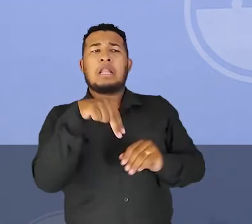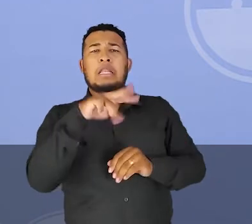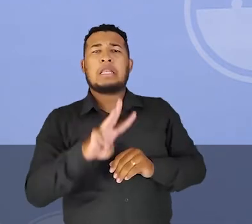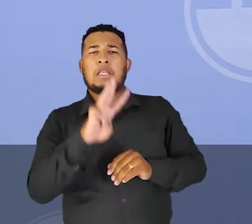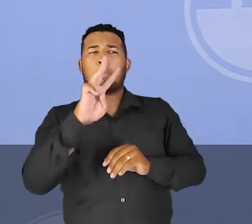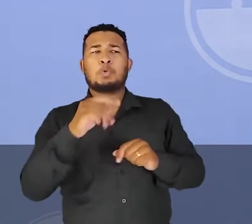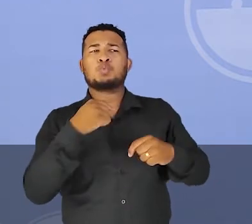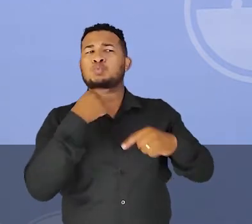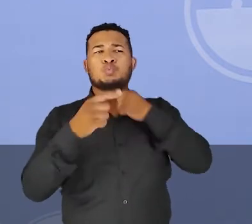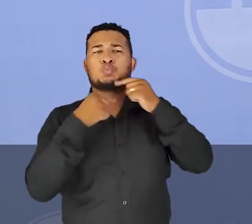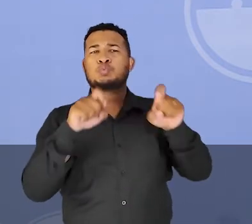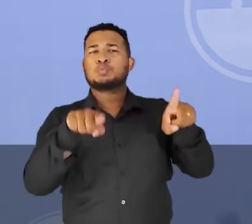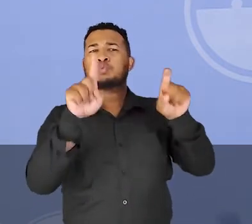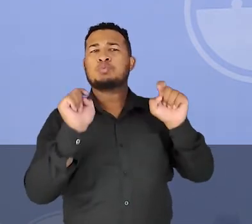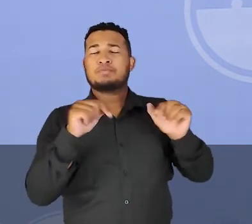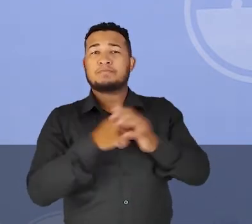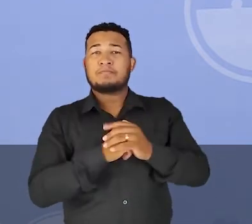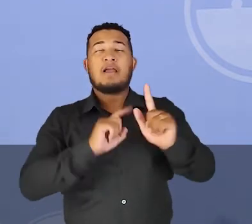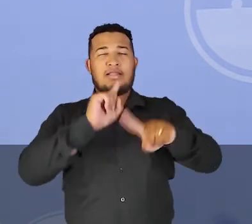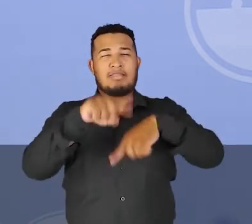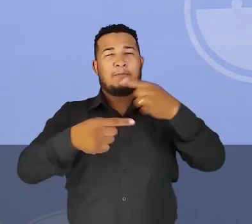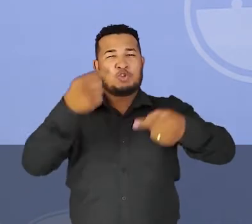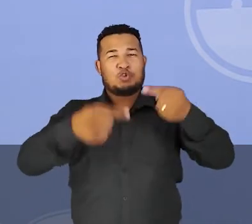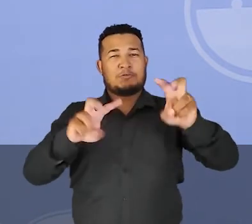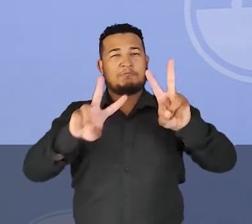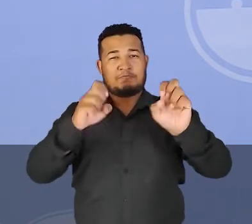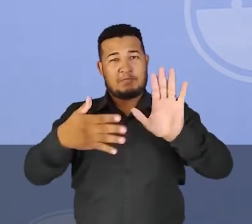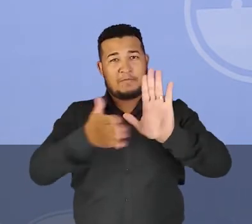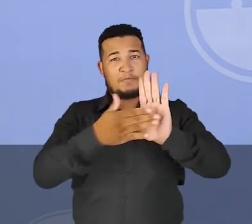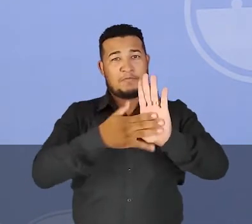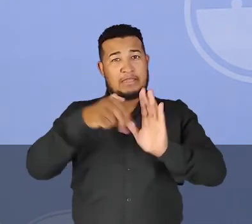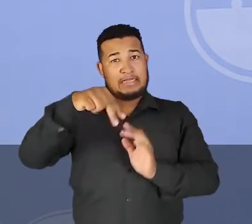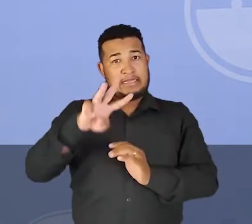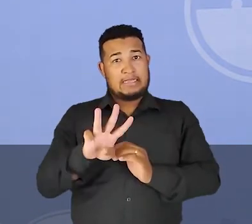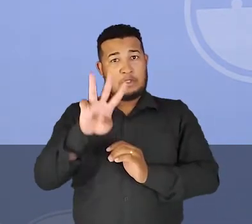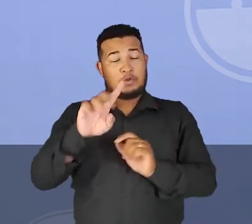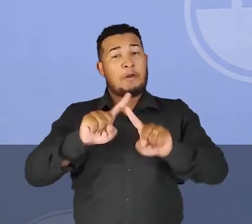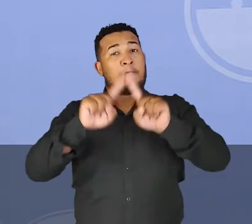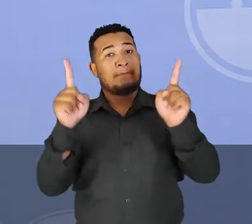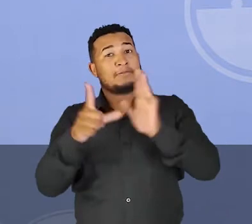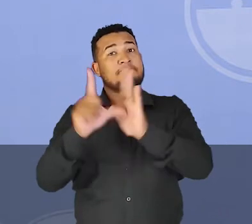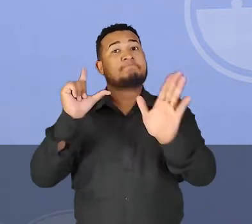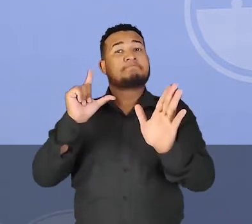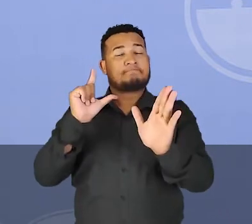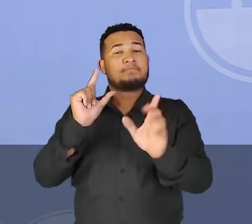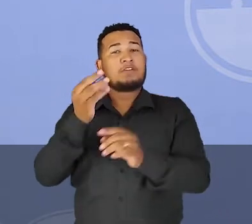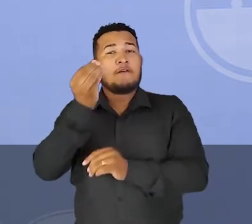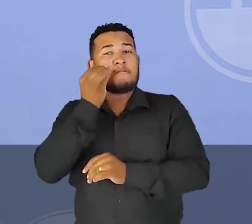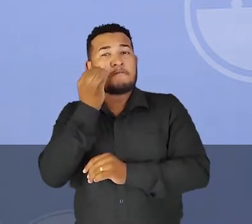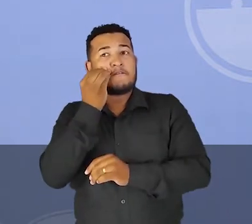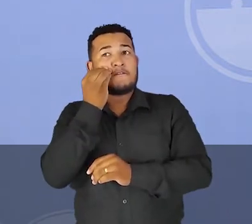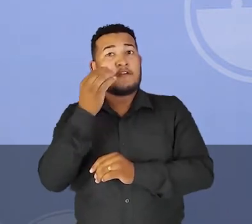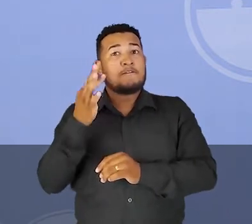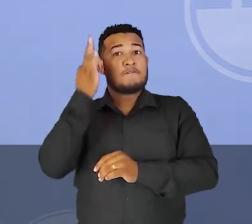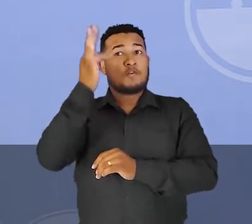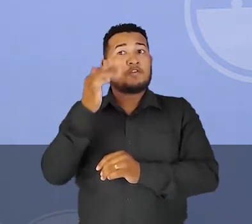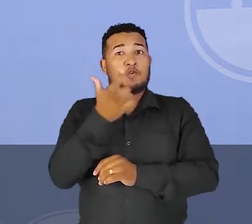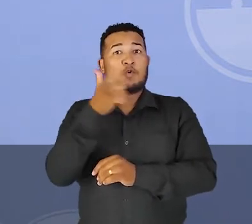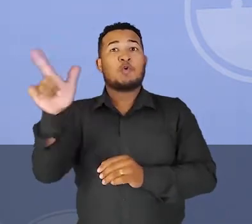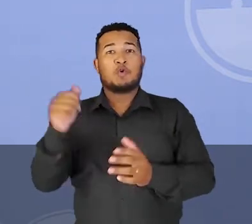nós vamos discutir sobre essa proposta de Newton. Mas antes, nós vamos estudar um outro